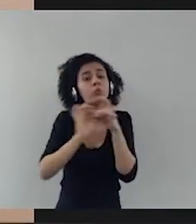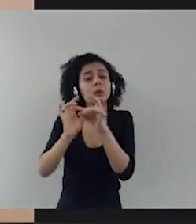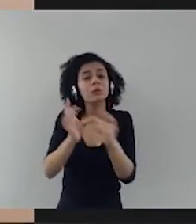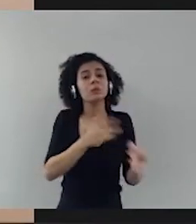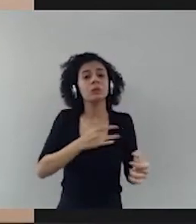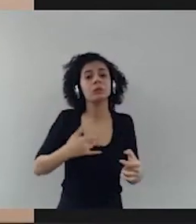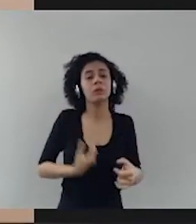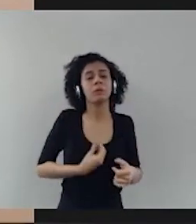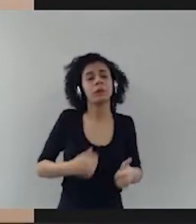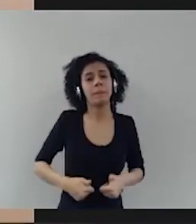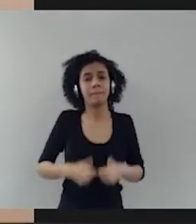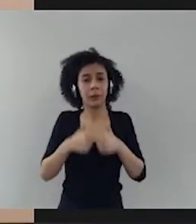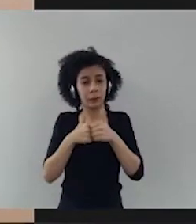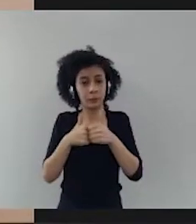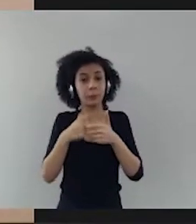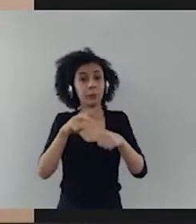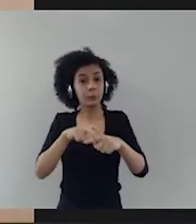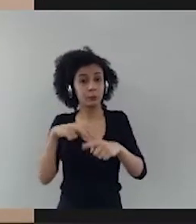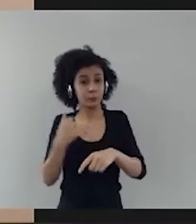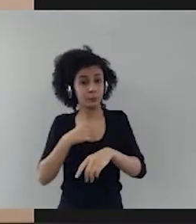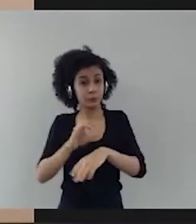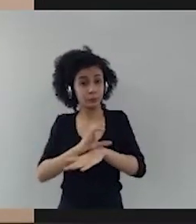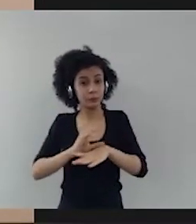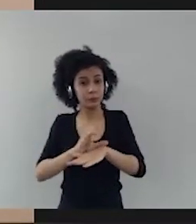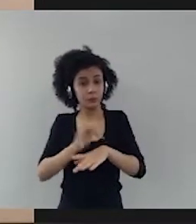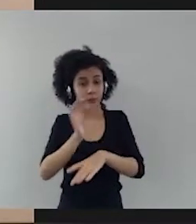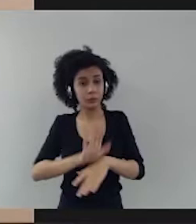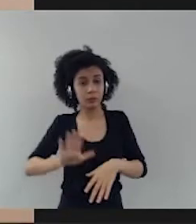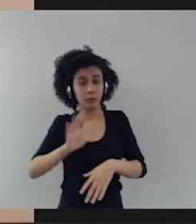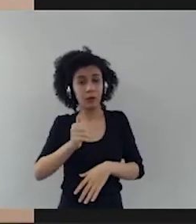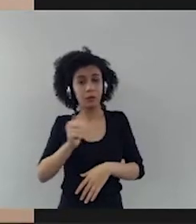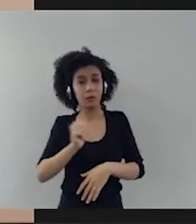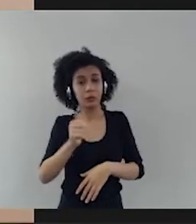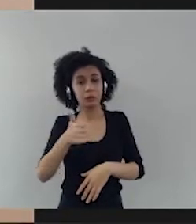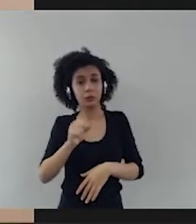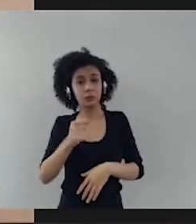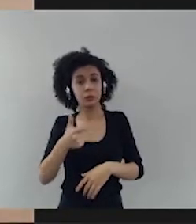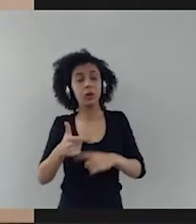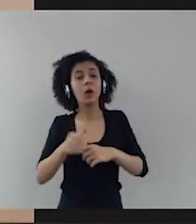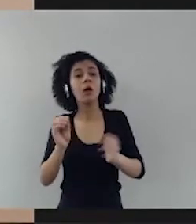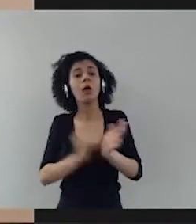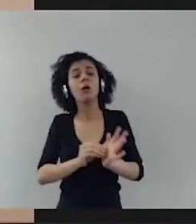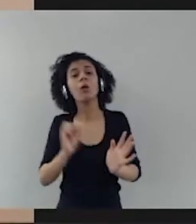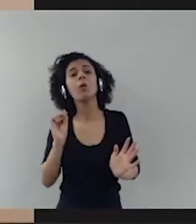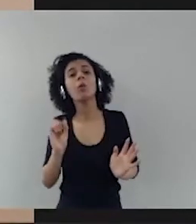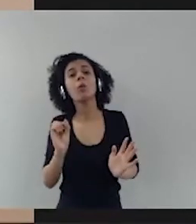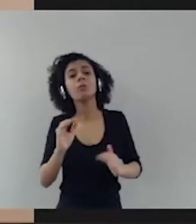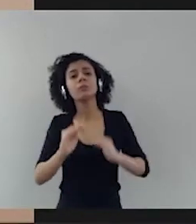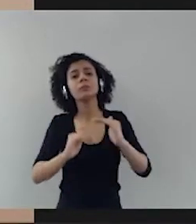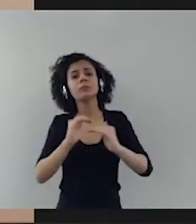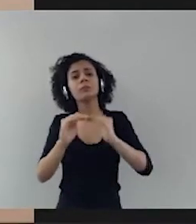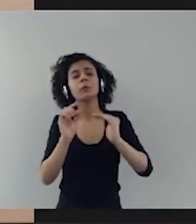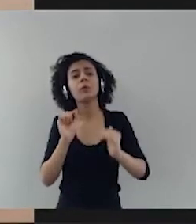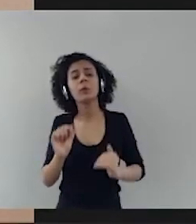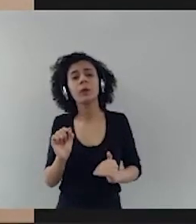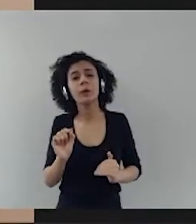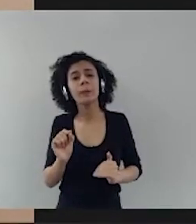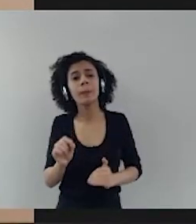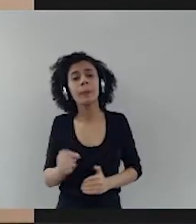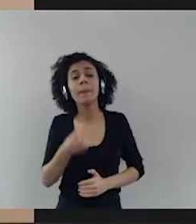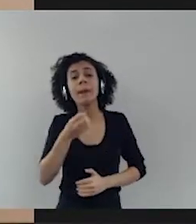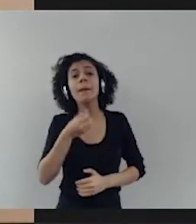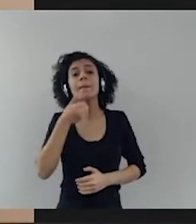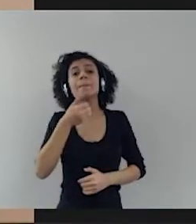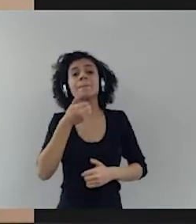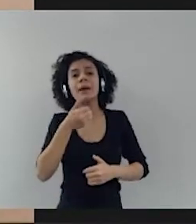Não é? Tanto que na nossa Constituição Federal, no artigo 182, coloca como um primado do desenvolvimento urbano o